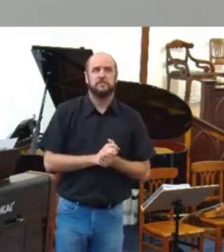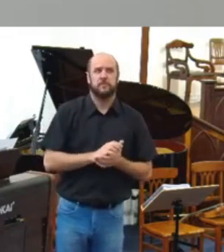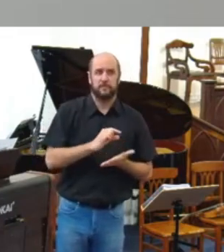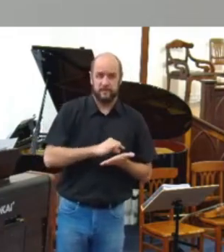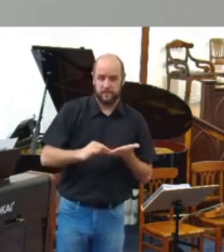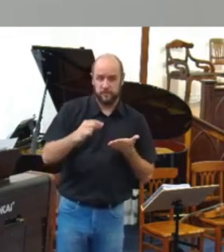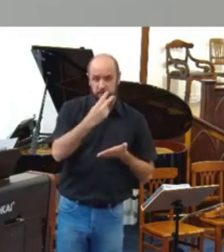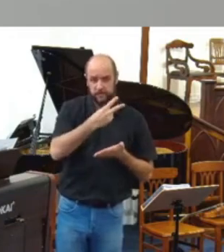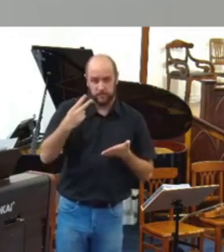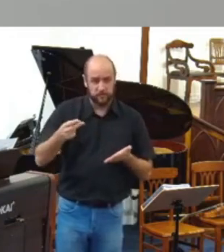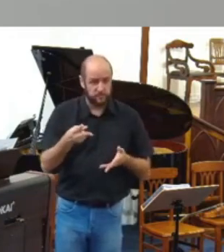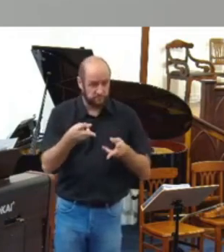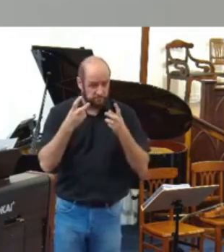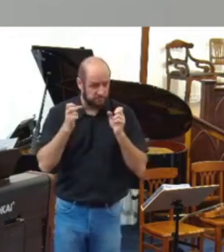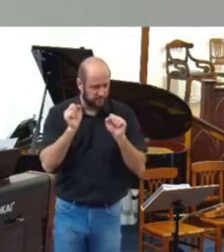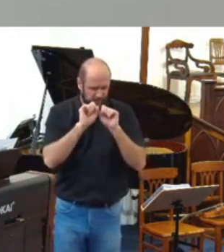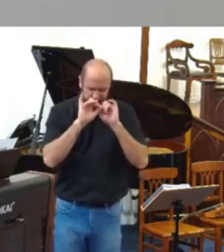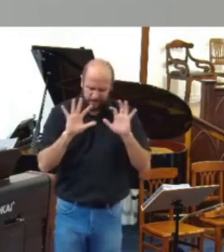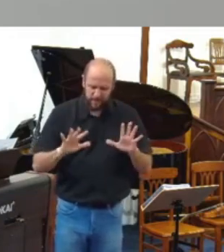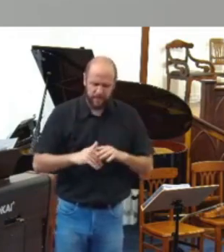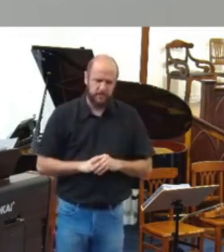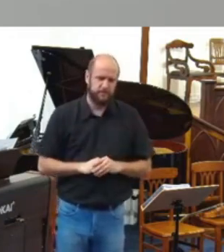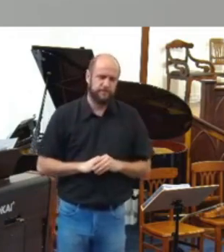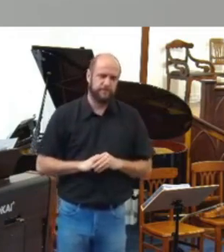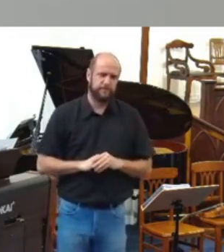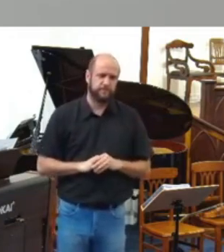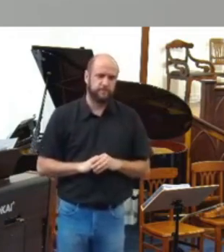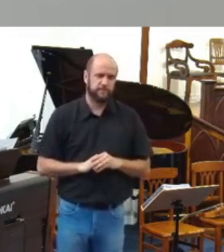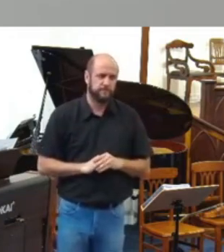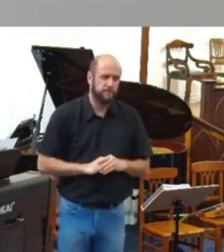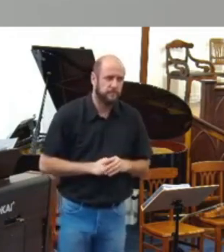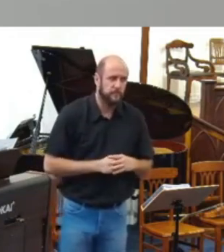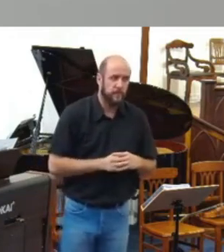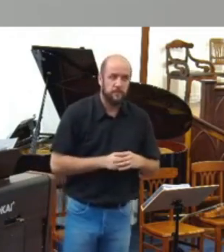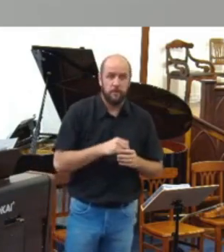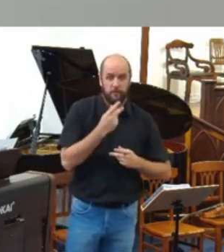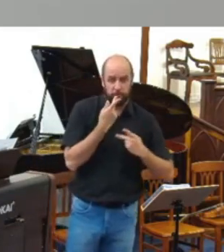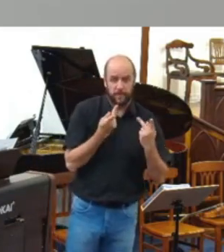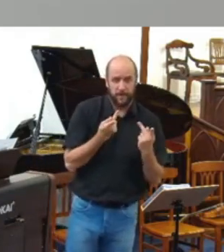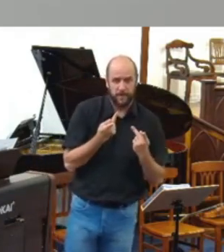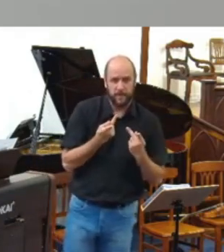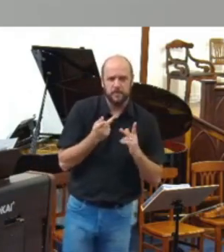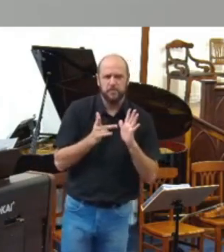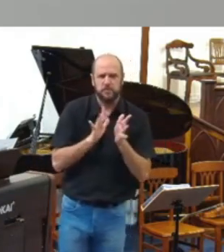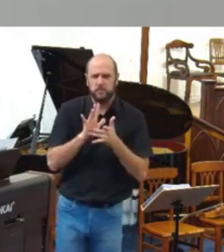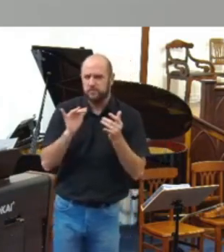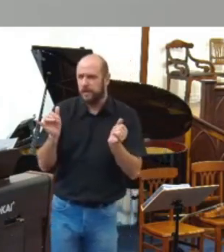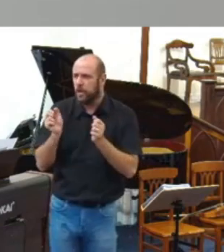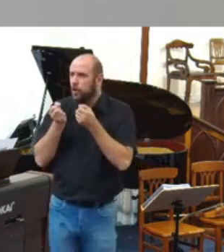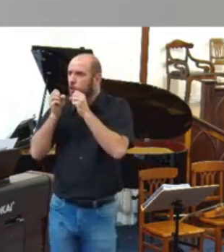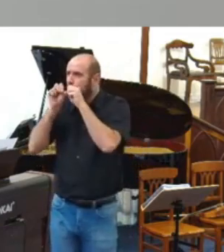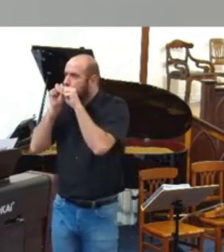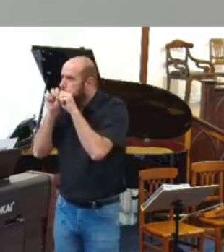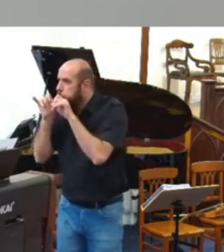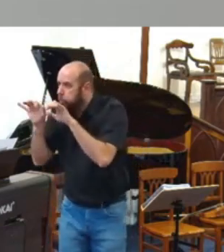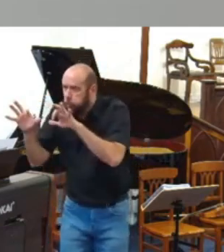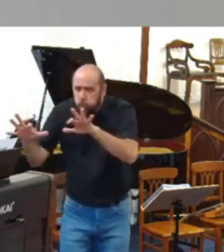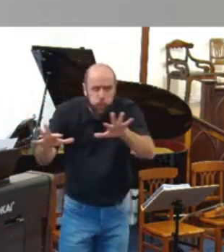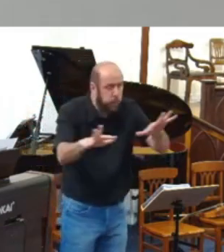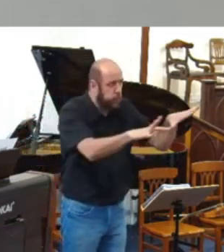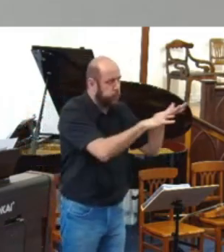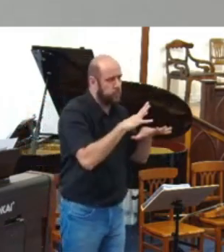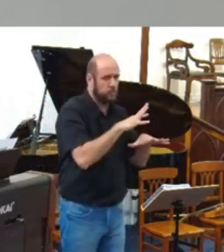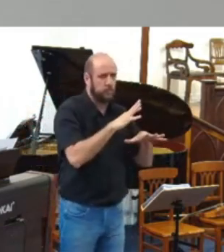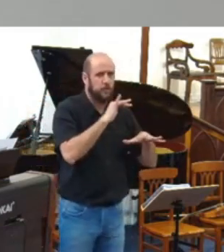você vai perceber isso claramente. E havendo dito isso, soprou sobre eles e disse-lhes: recebam